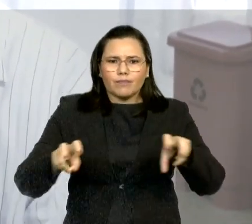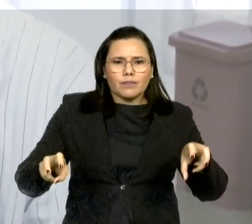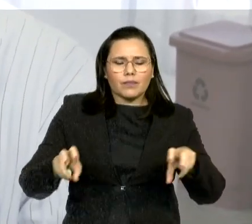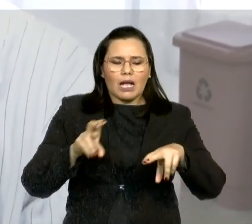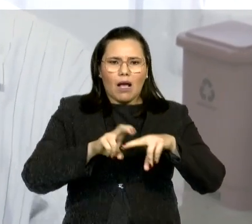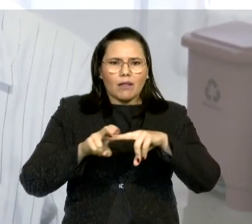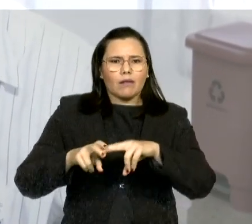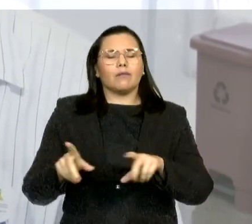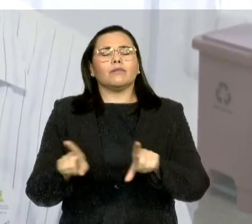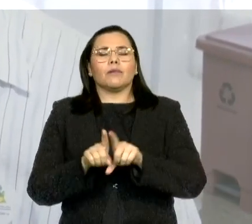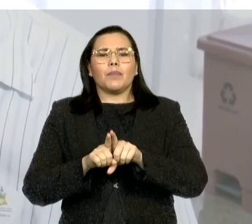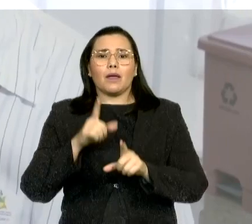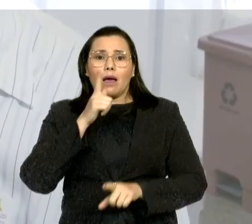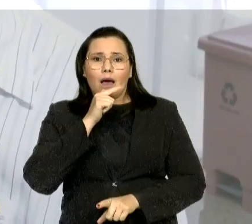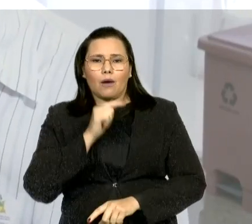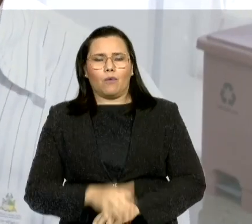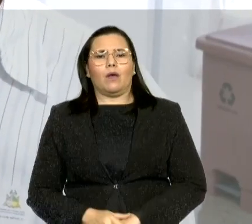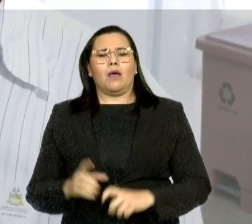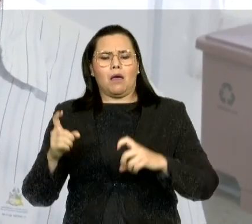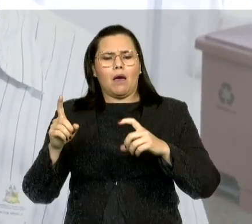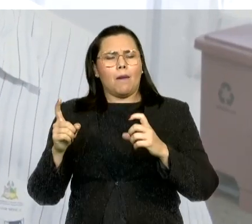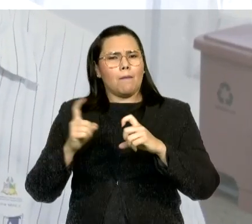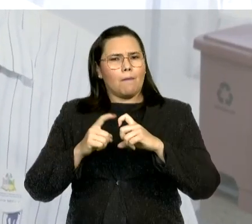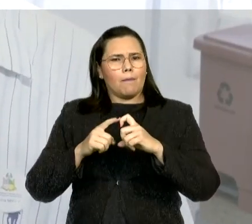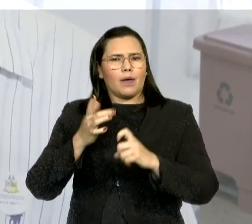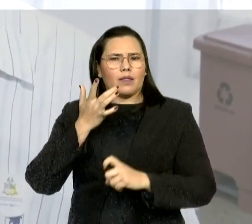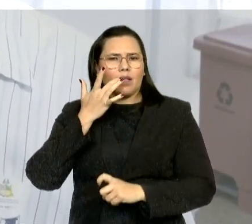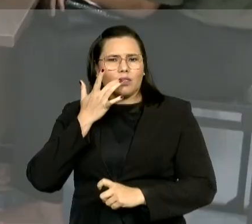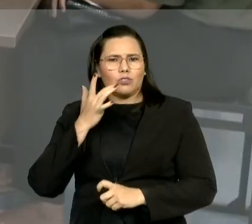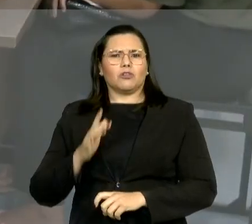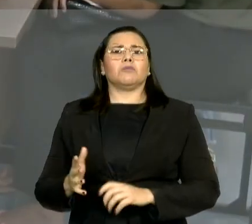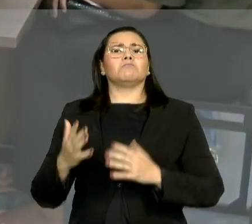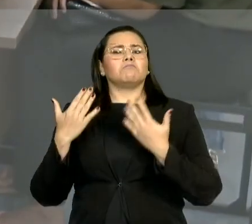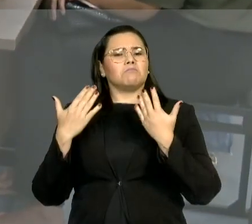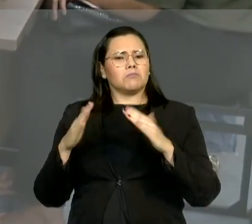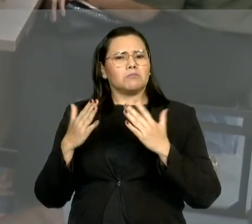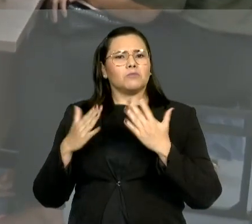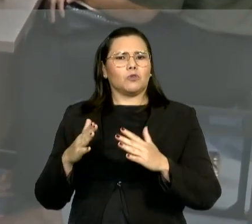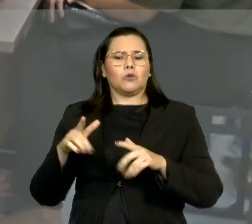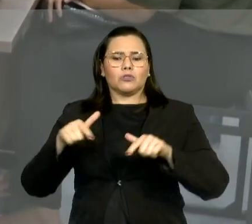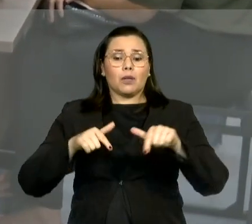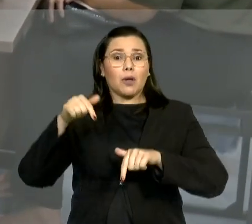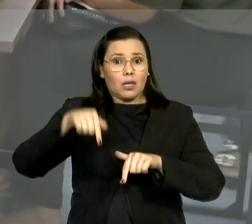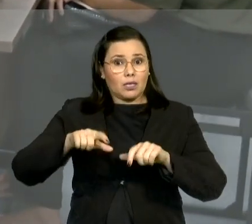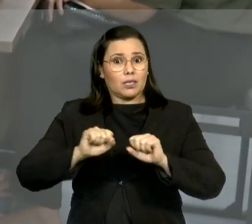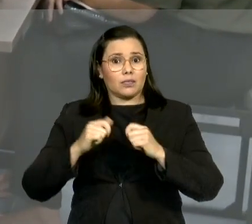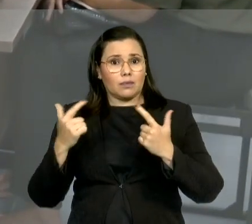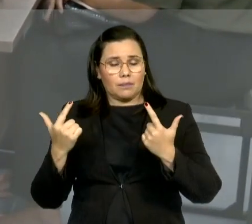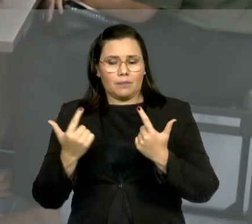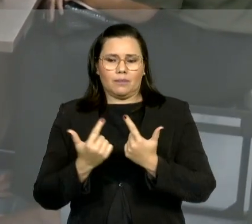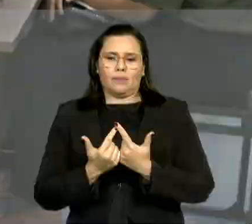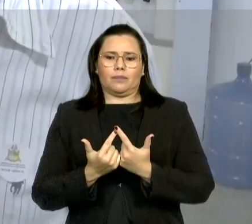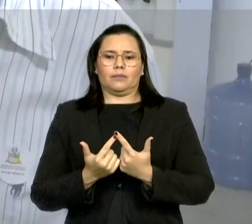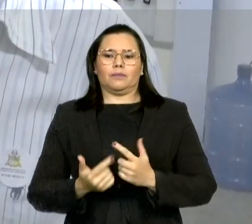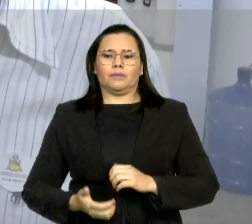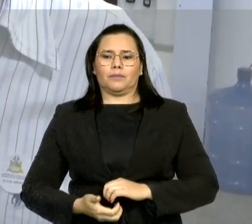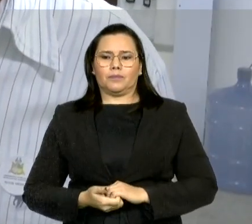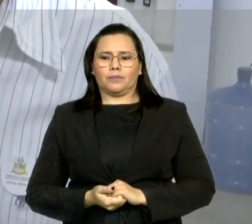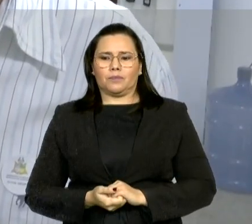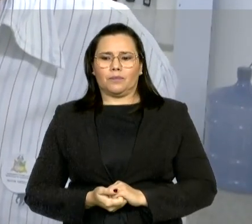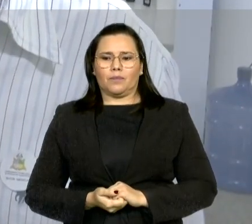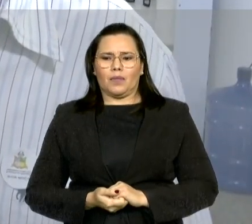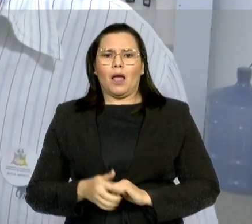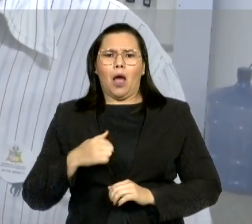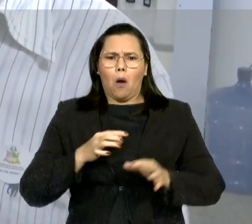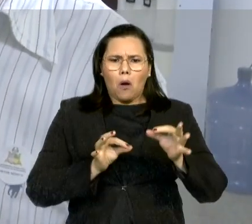Este dentista elogiou o tratamento da Assembleia com quem veio ajustar suas pendências junto à Justiça Eleitoral. A